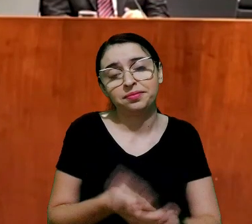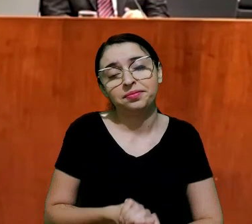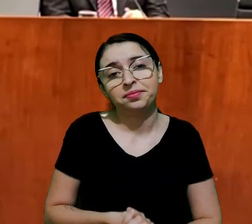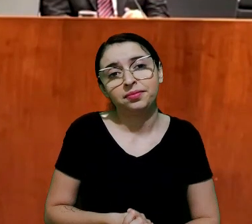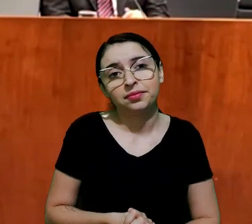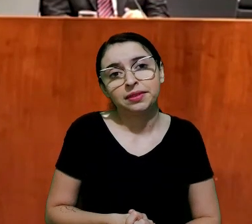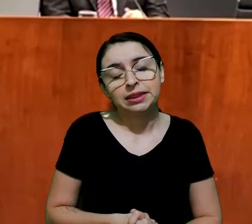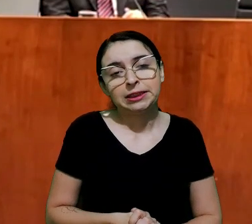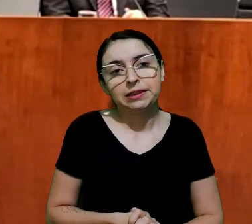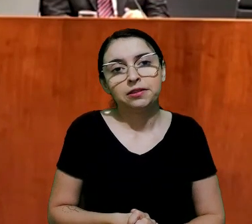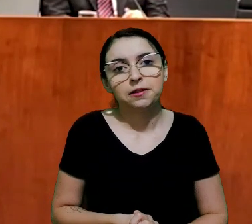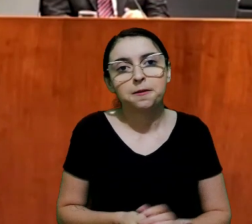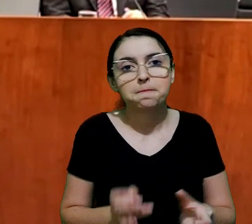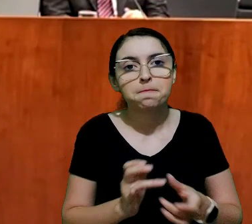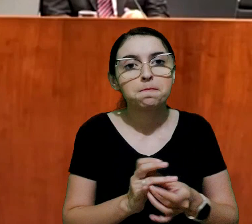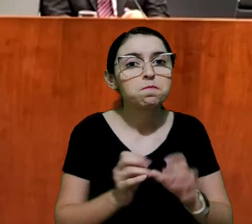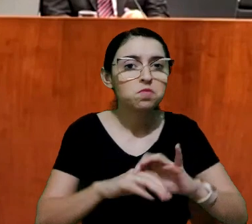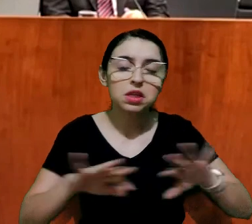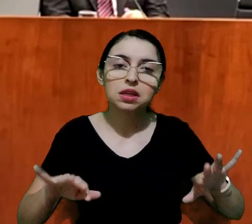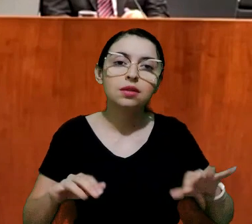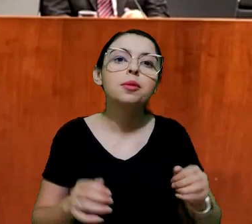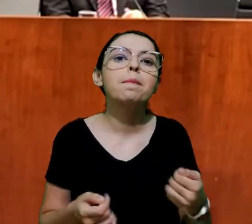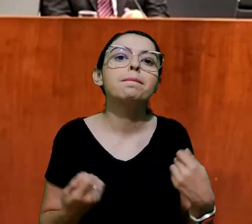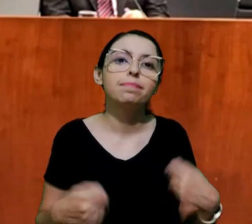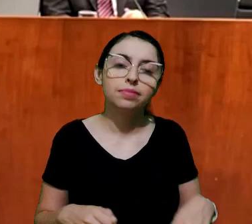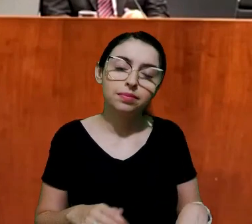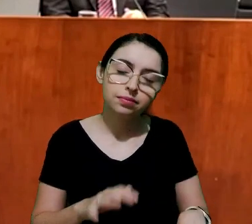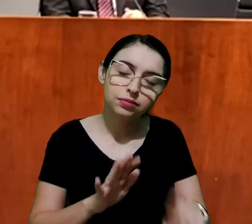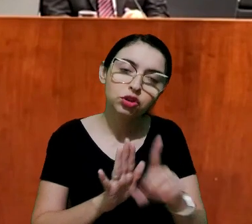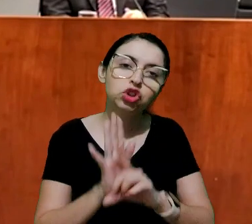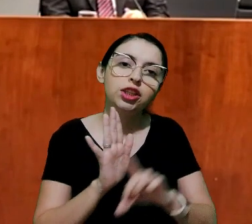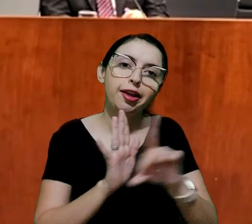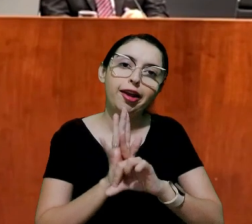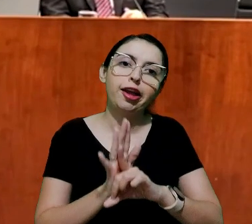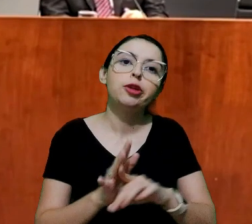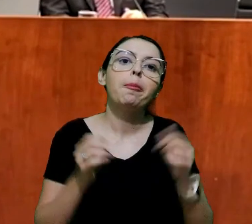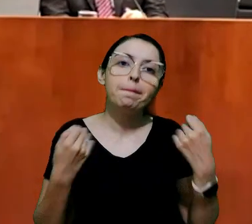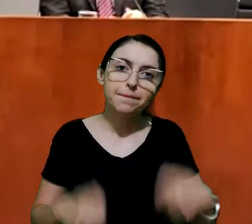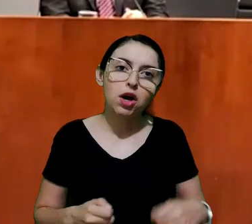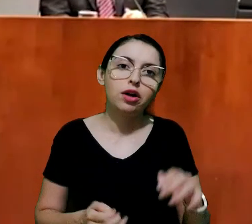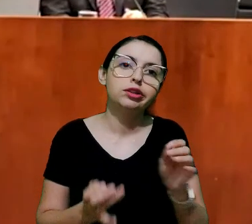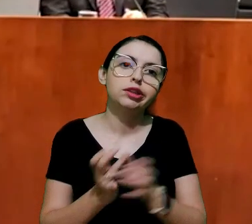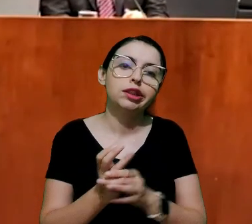que se for sujeito de direito, pode casar. Não pode casar? Então, é isso. Né?